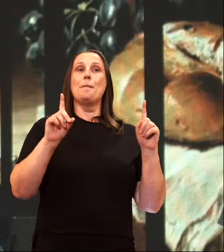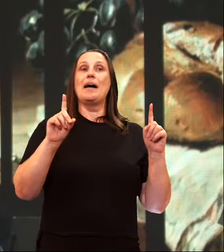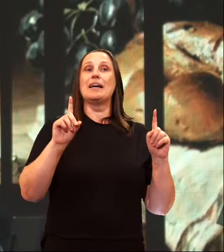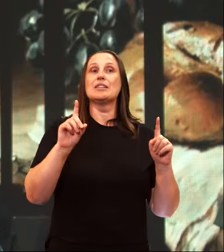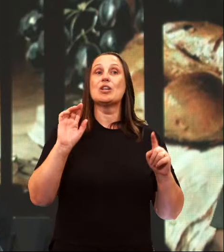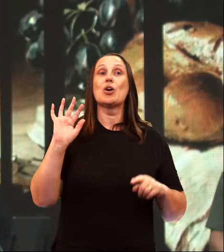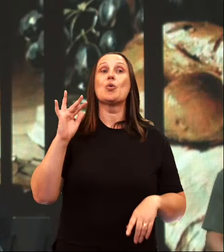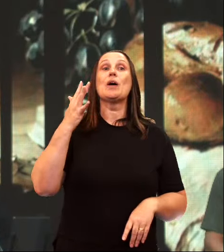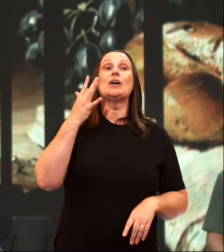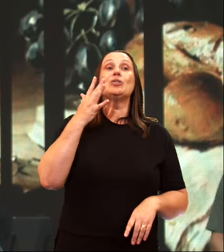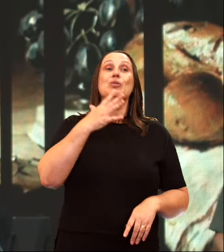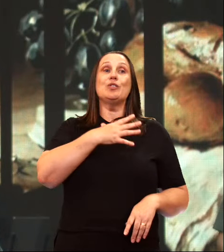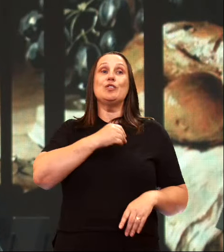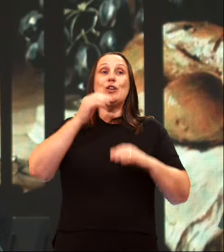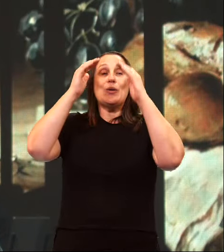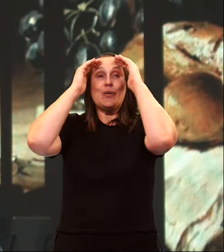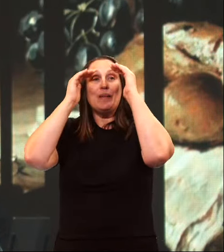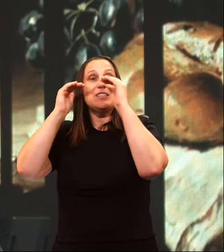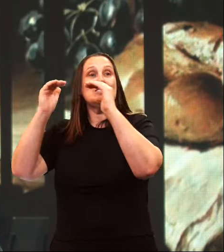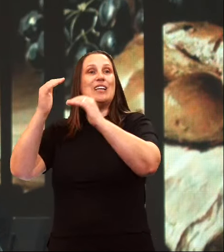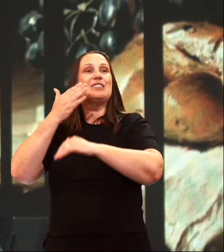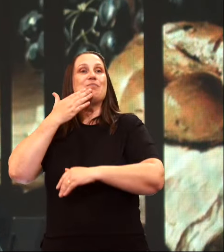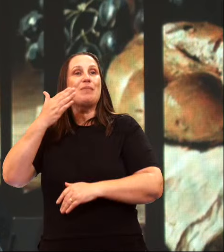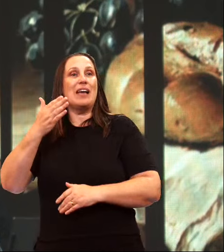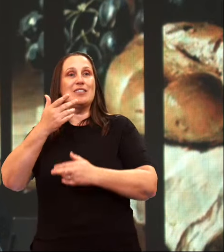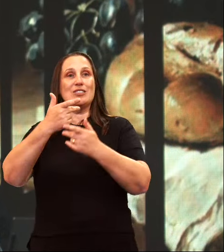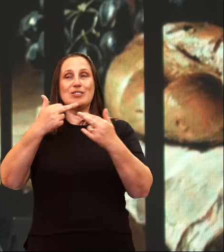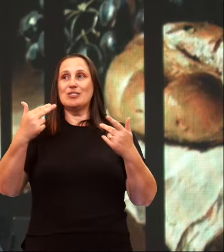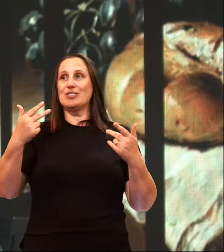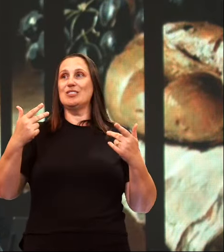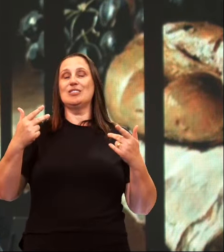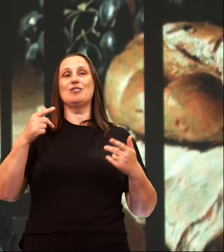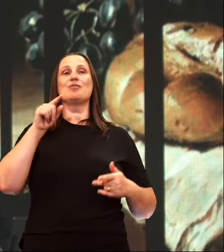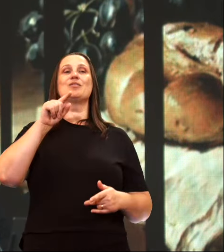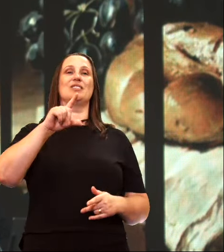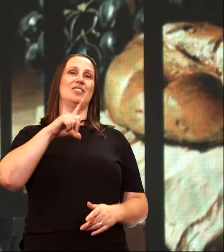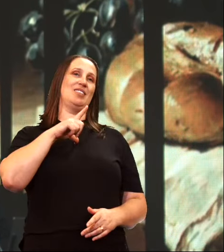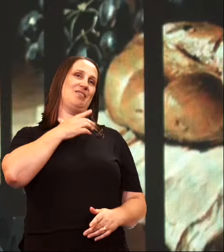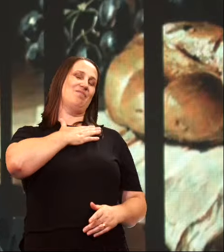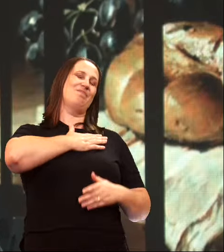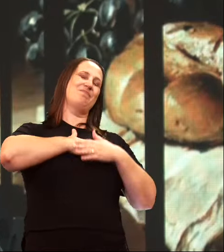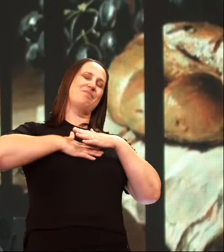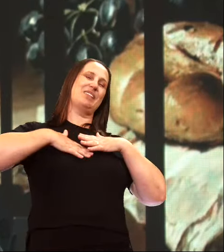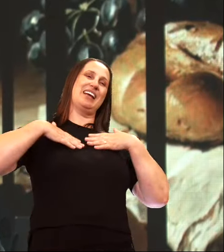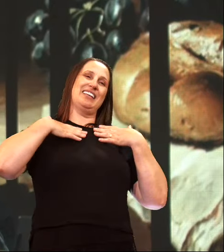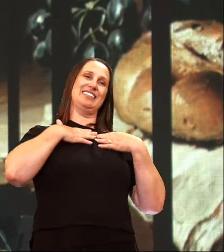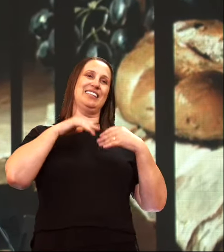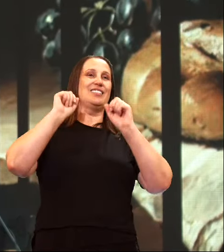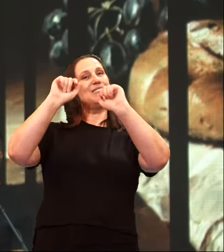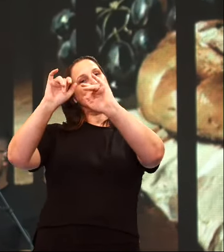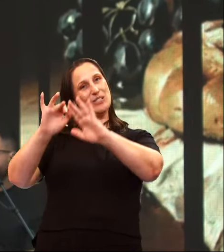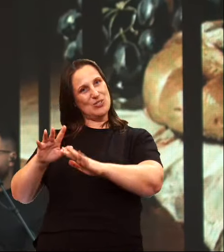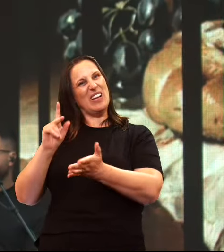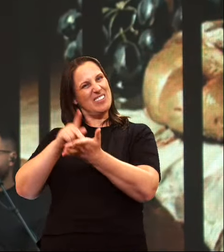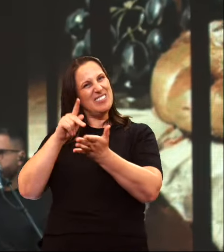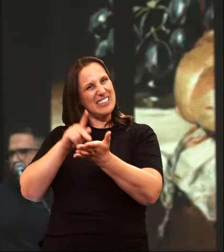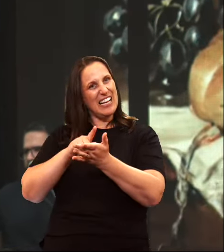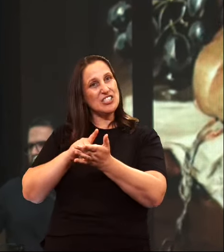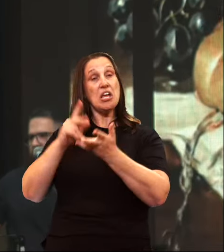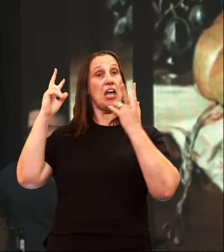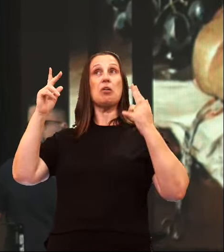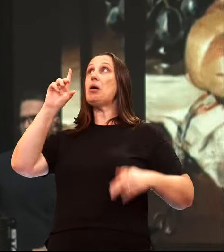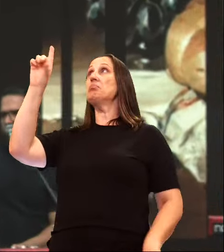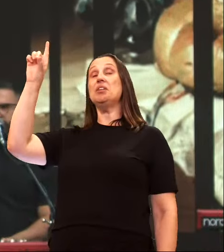algo, agradecendo, você tem prazer de abençoá-lo. Ei, preste atenção para